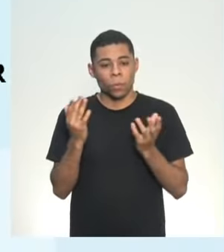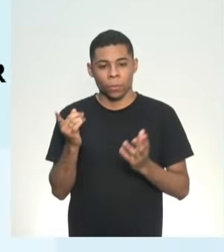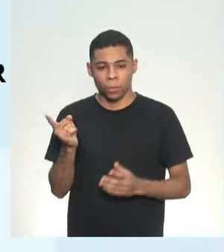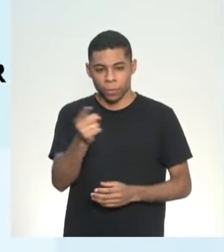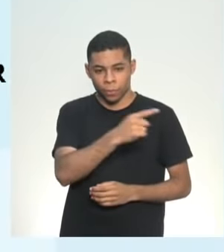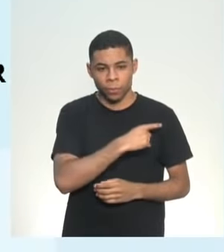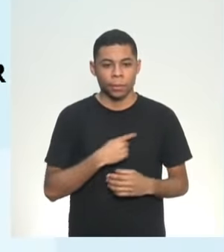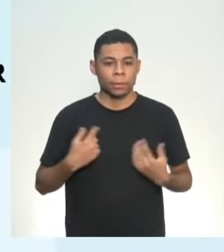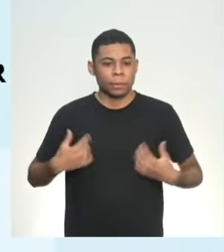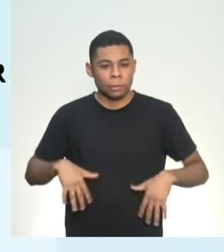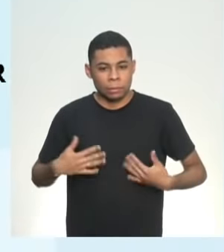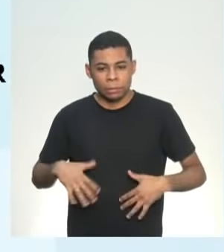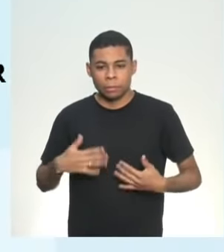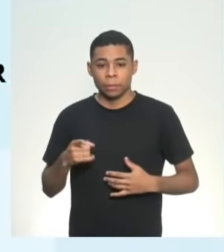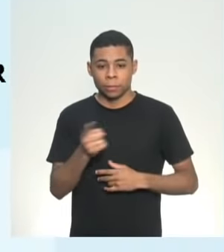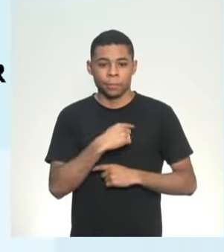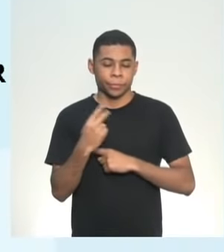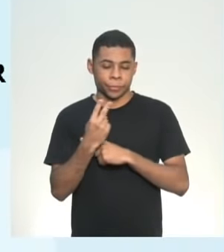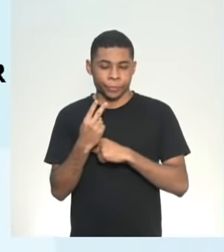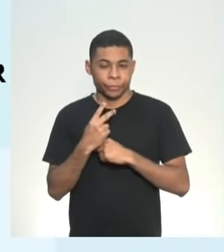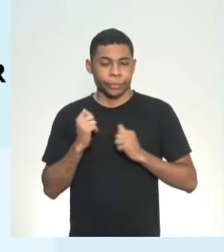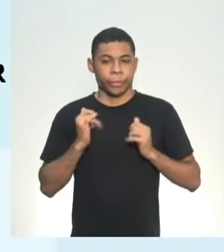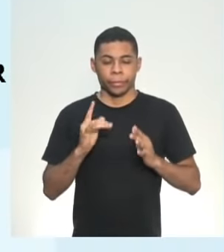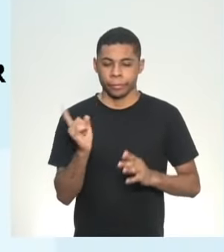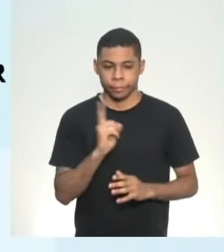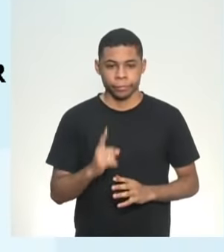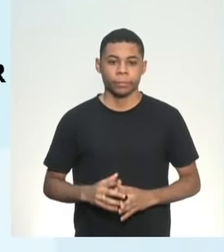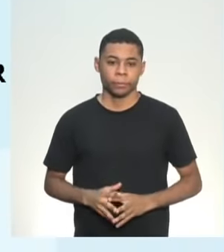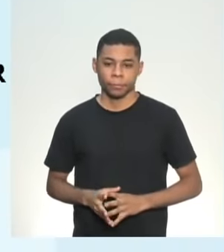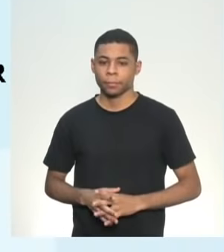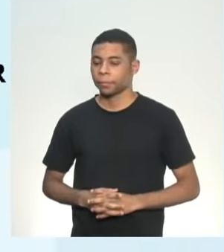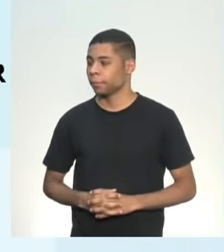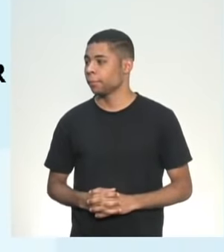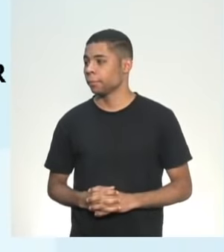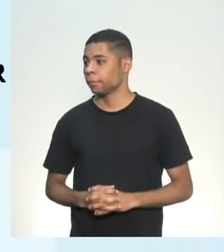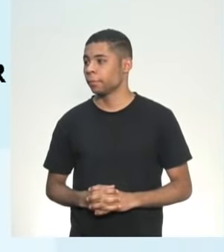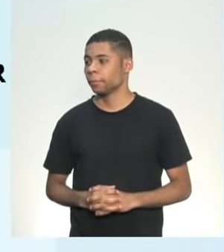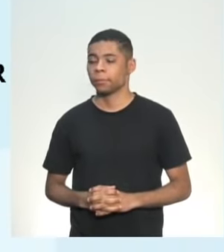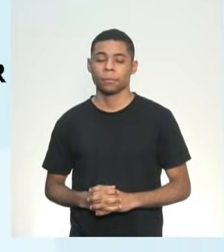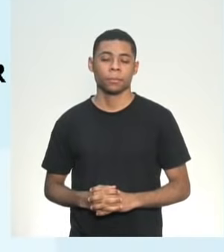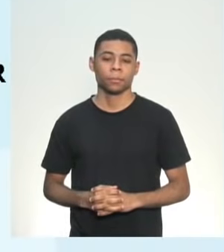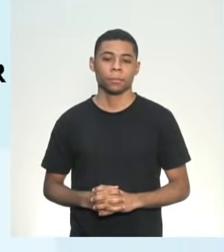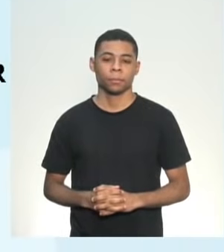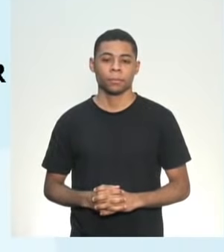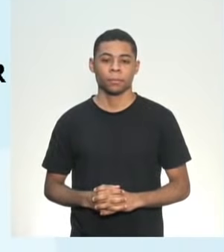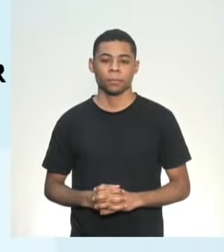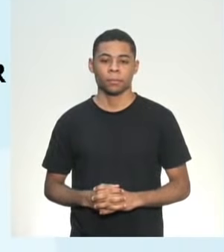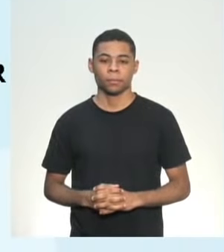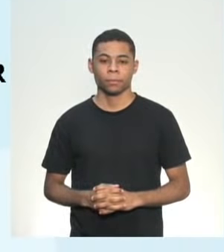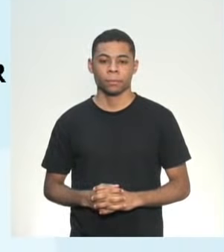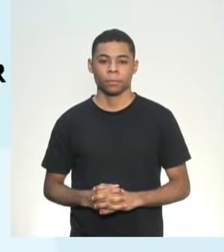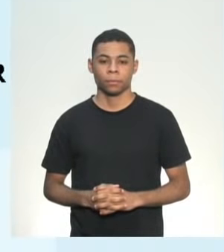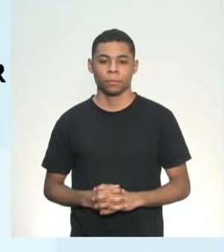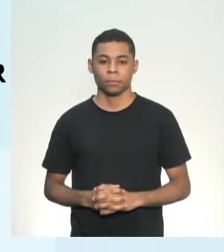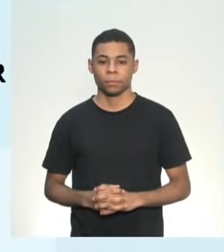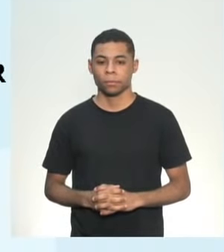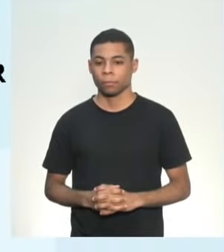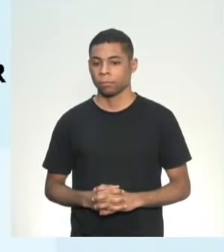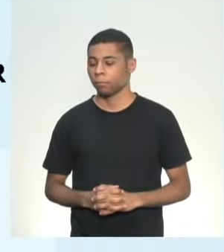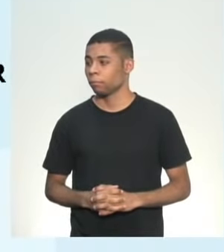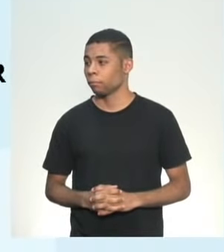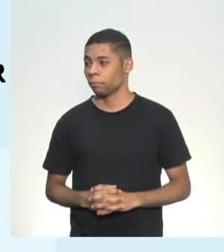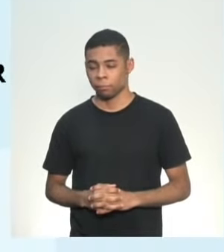as pessoas muitas vezes e agem de maneira sem pensar e quando elas têm Pânico e Tom e